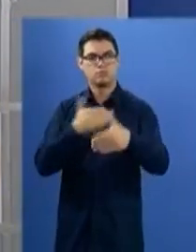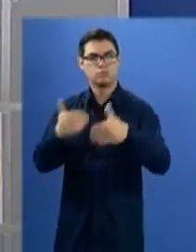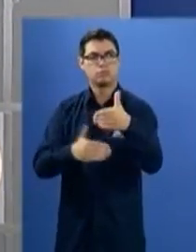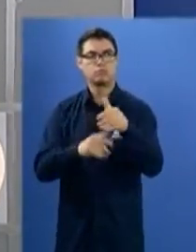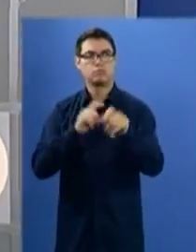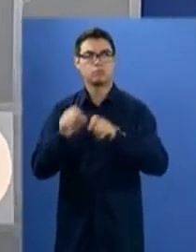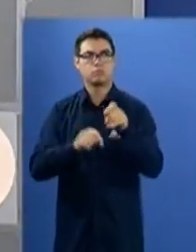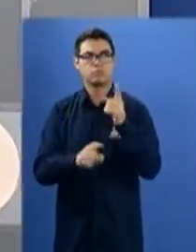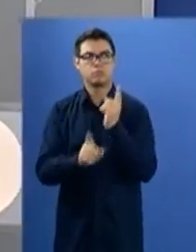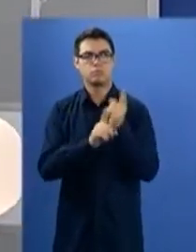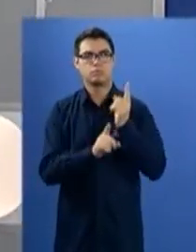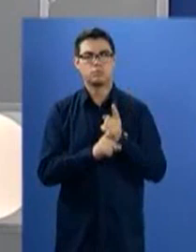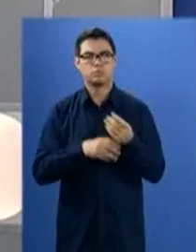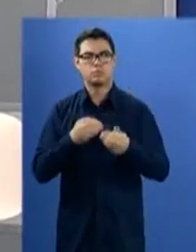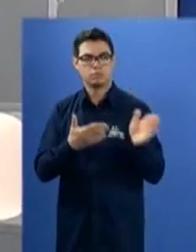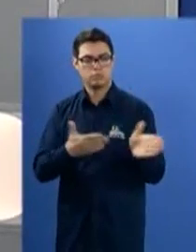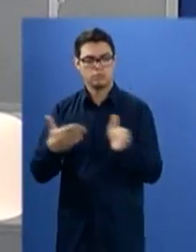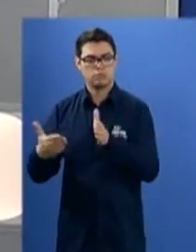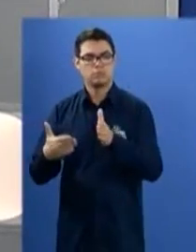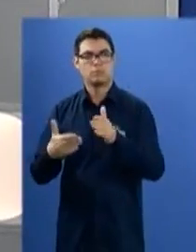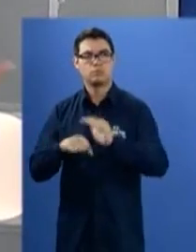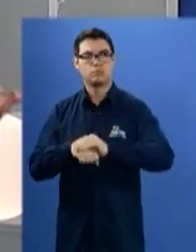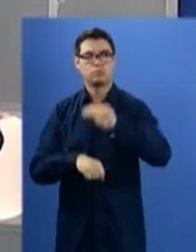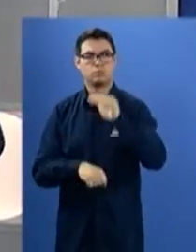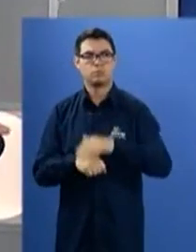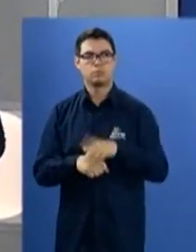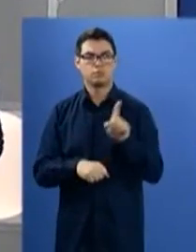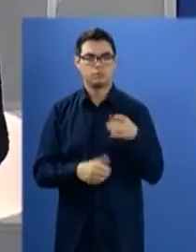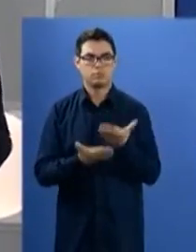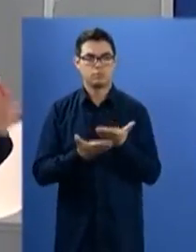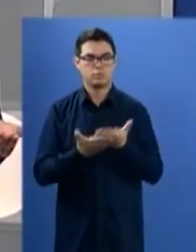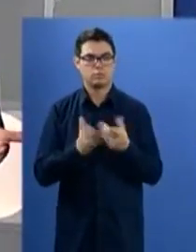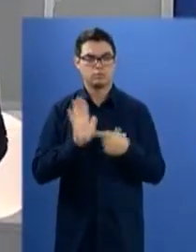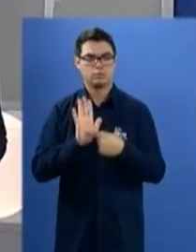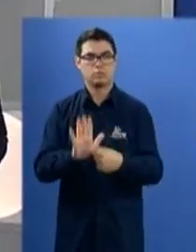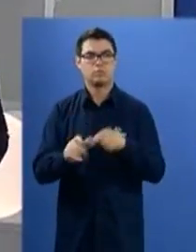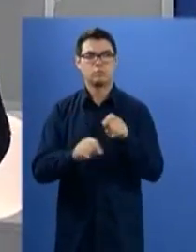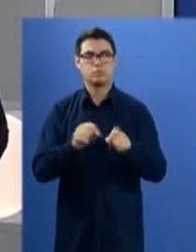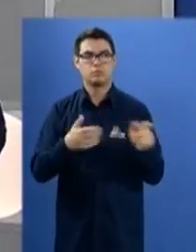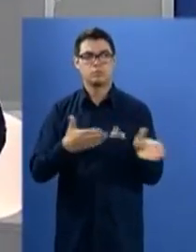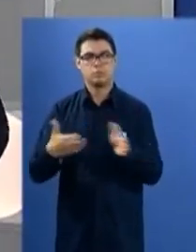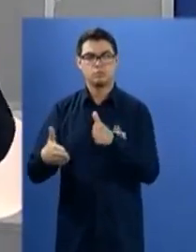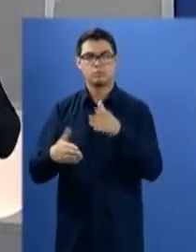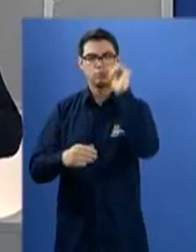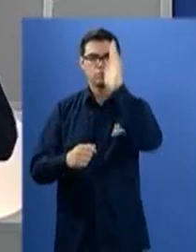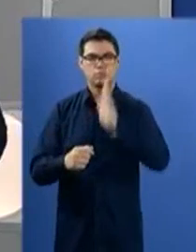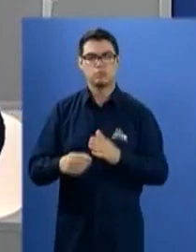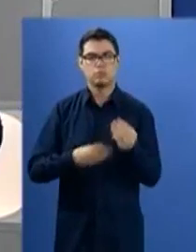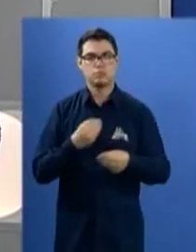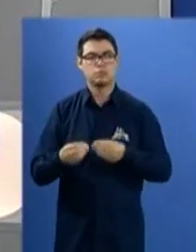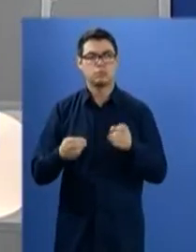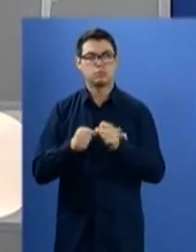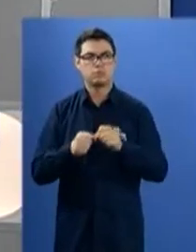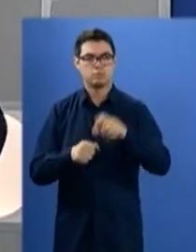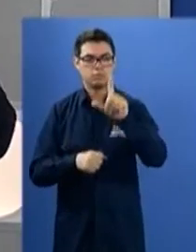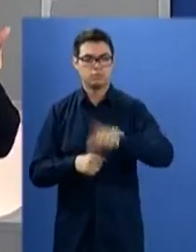que são indicativos de uma produtividade. E aí os estudos apontam que a produtividade no Brasil é baixa e um dos fatores que